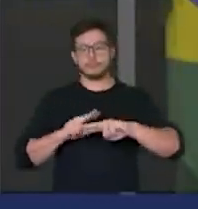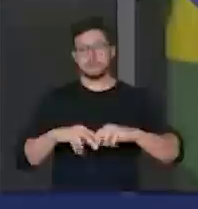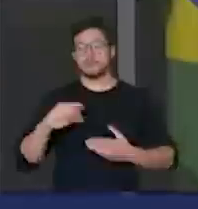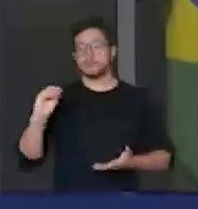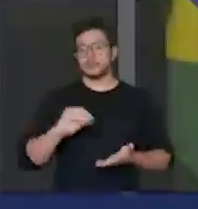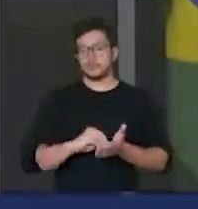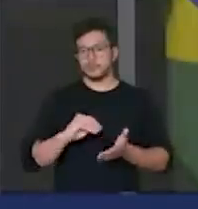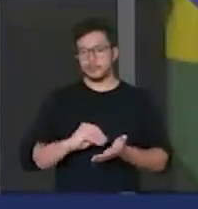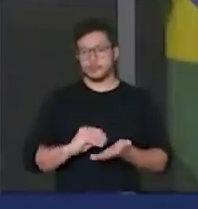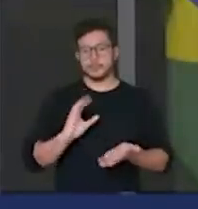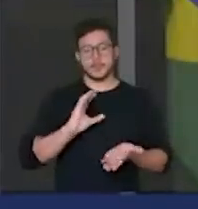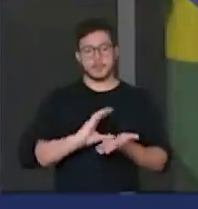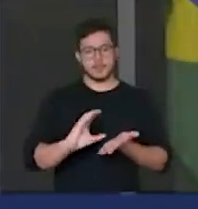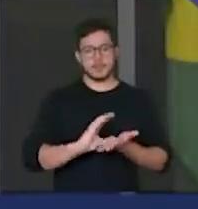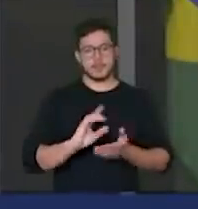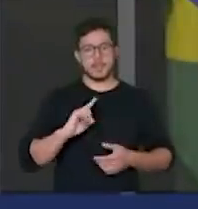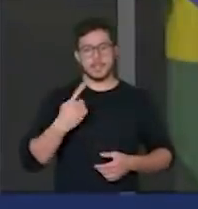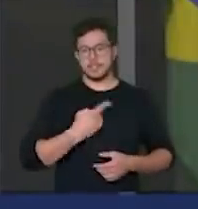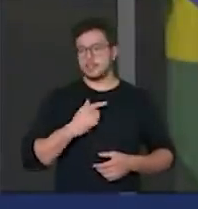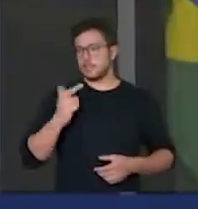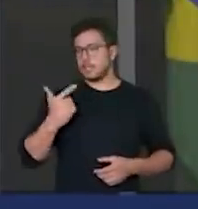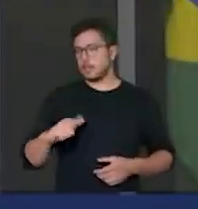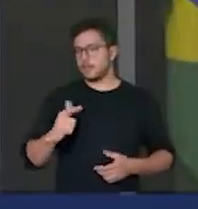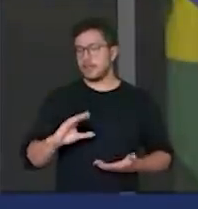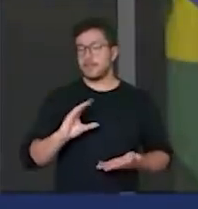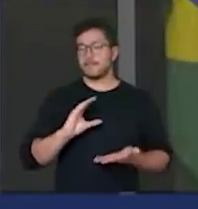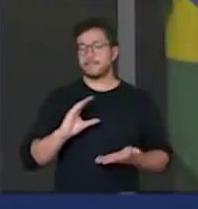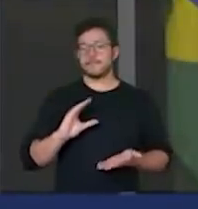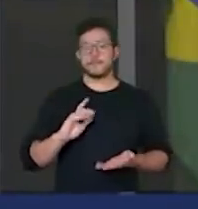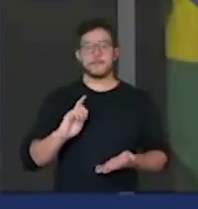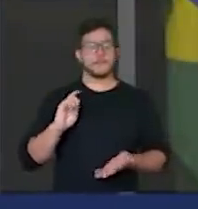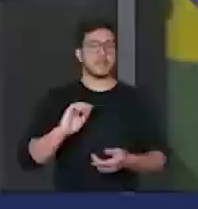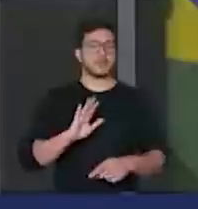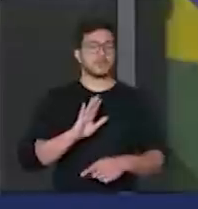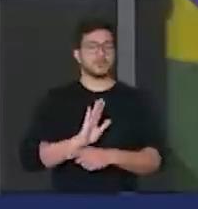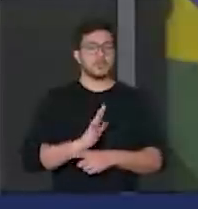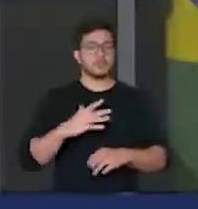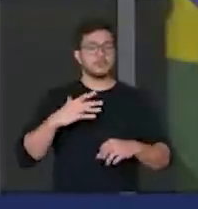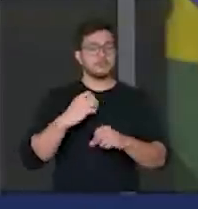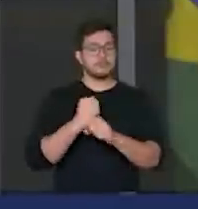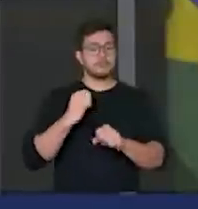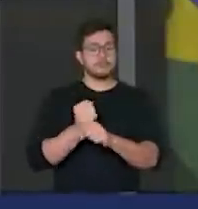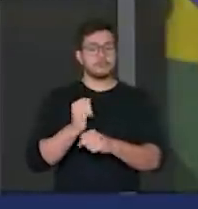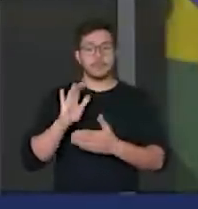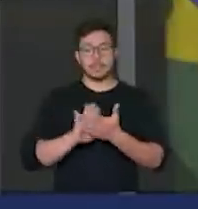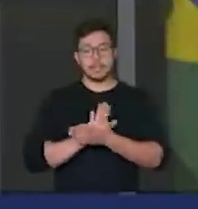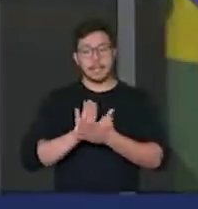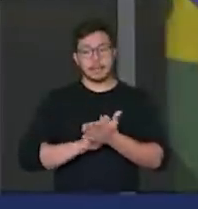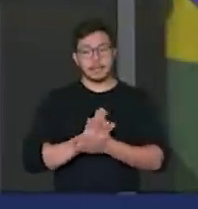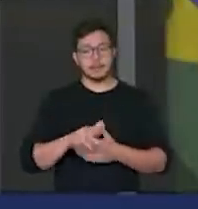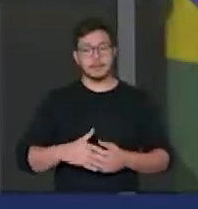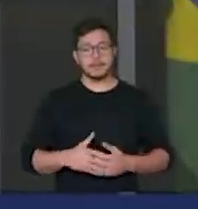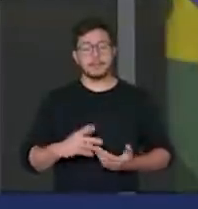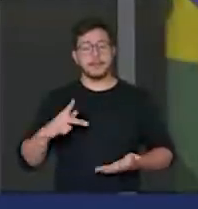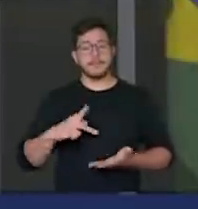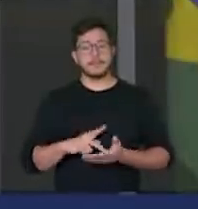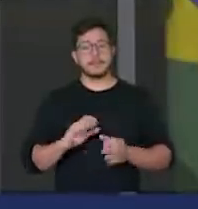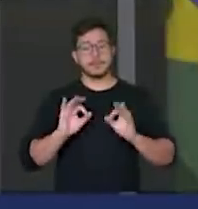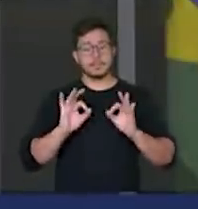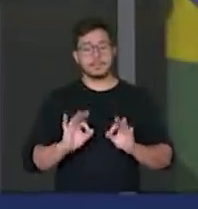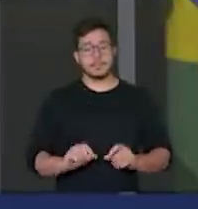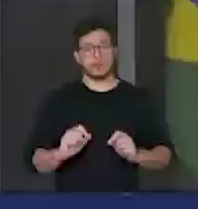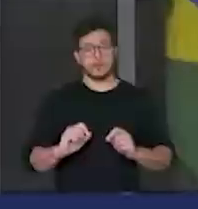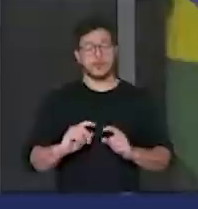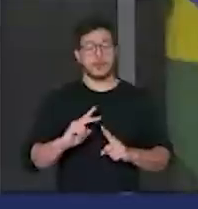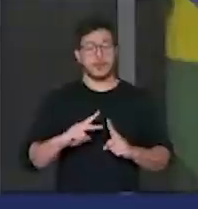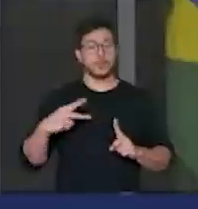não estamos investindo sequer aquilo que é necessário para manter a infraestrutura que nós temos hoje. O ideal seria investir mais do que